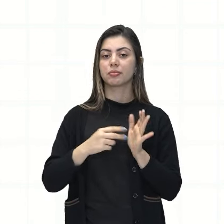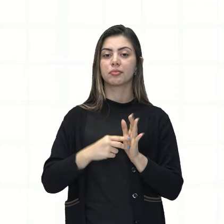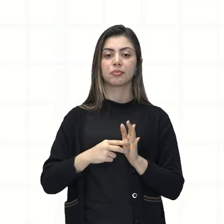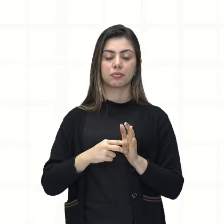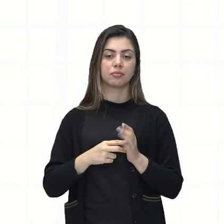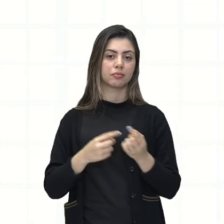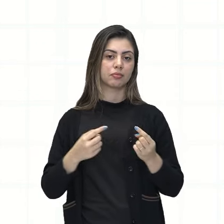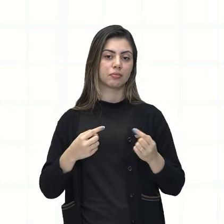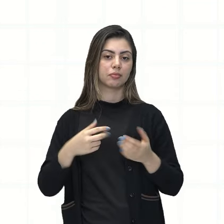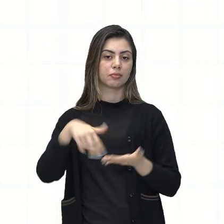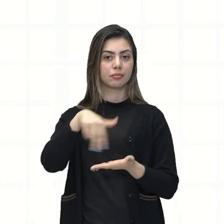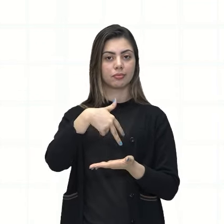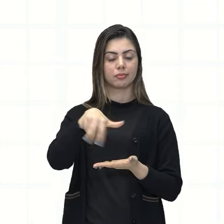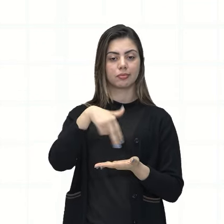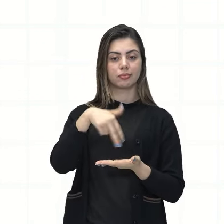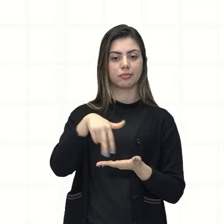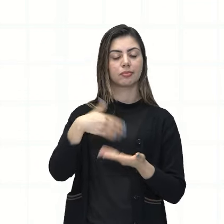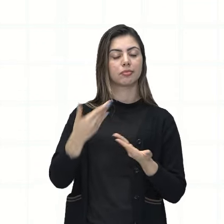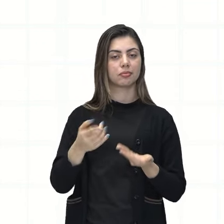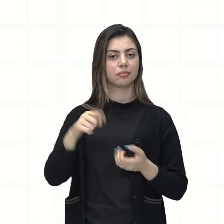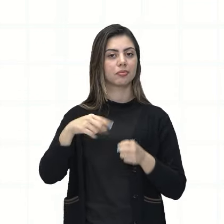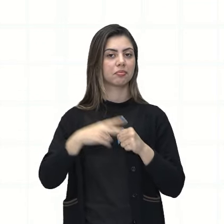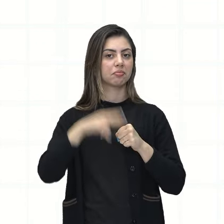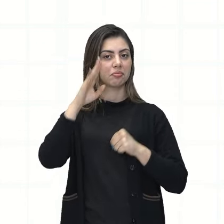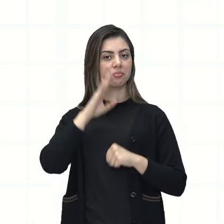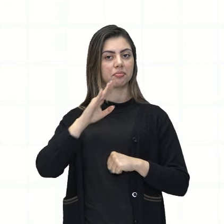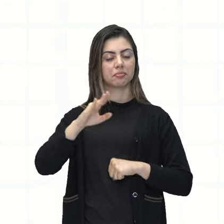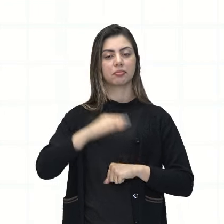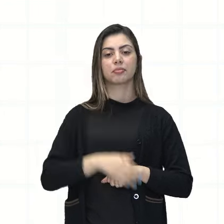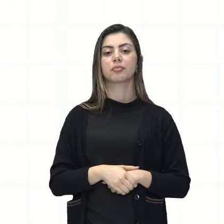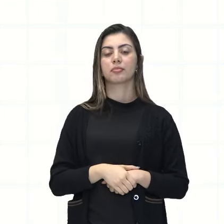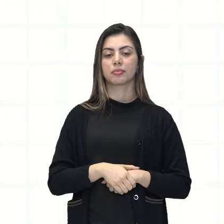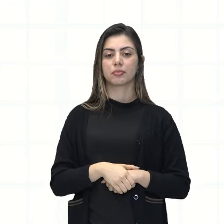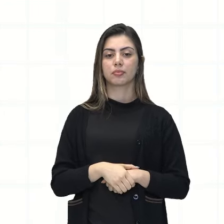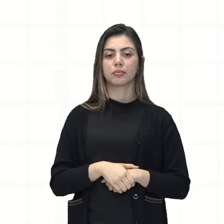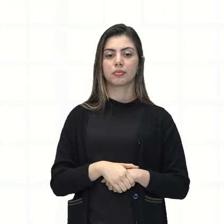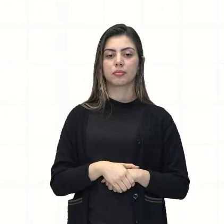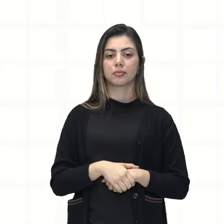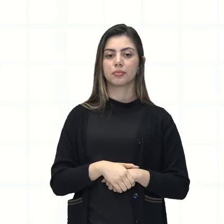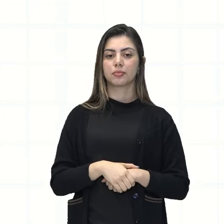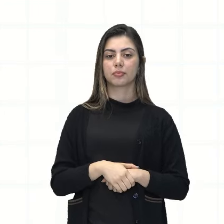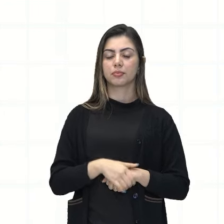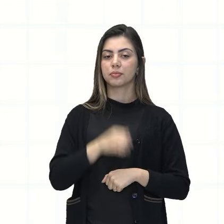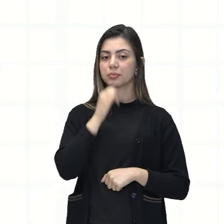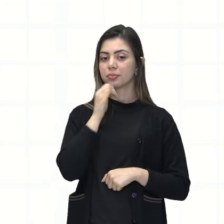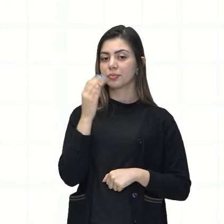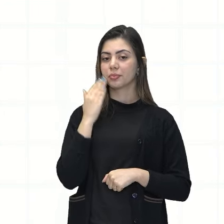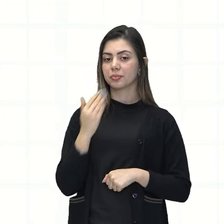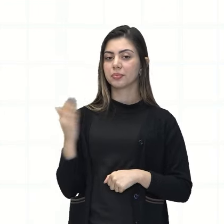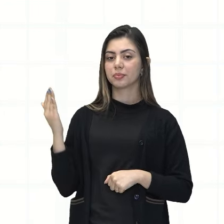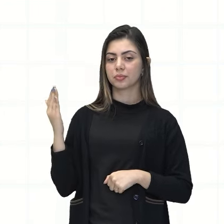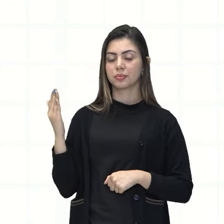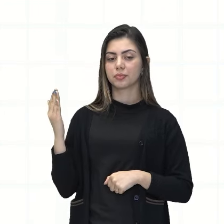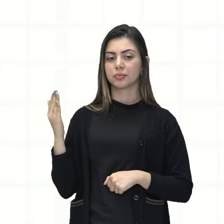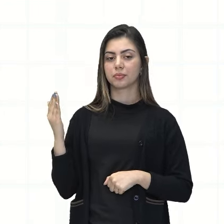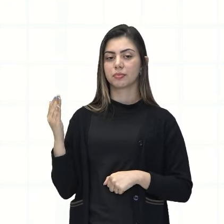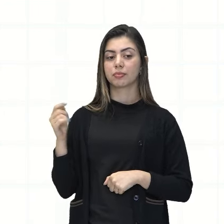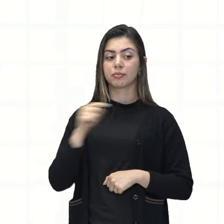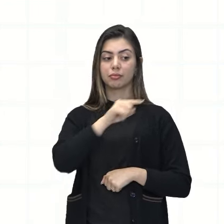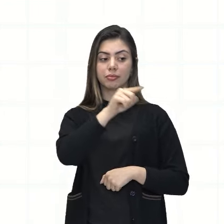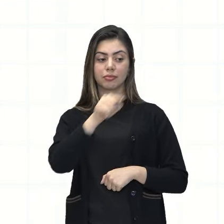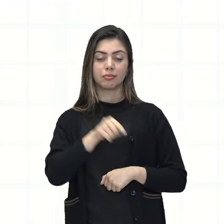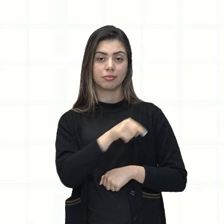dançar, é o verbo principal. Então, por exemplo, they are going to dance. Eles